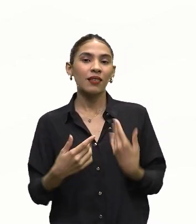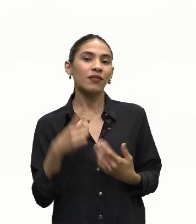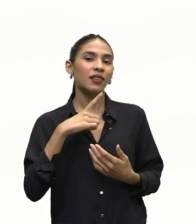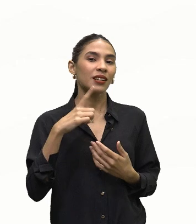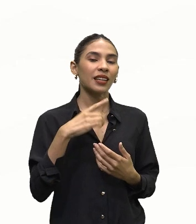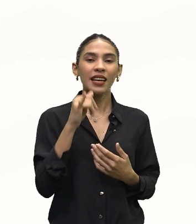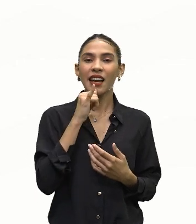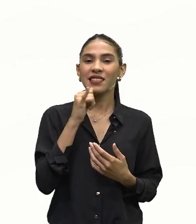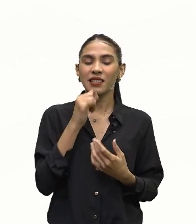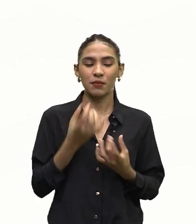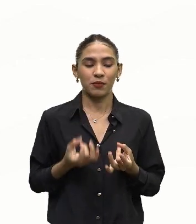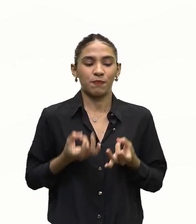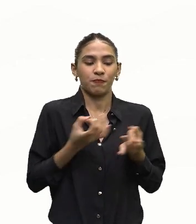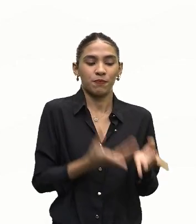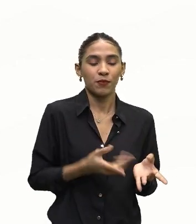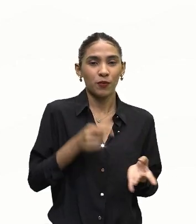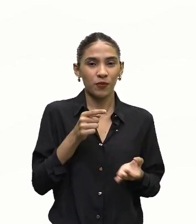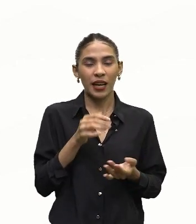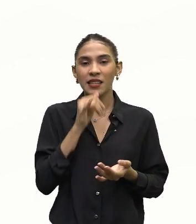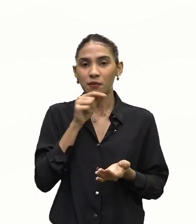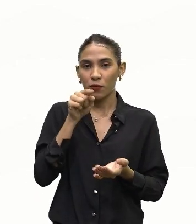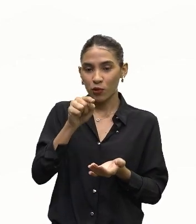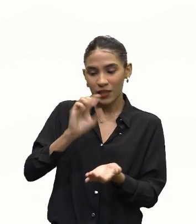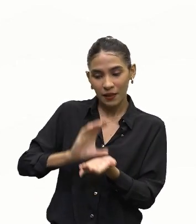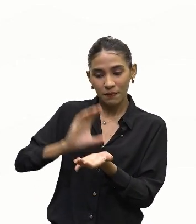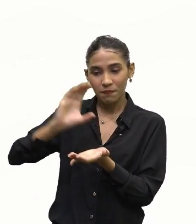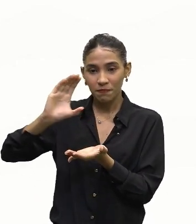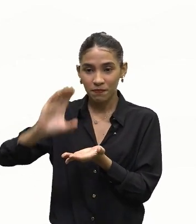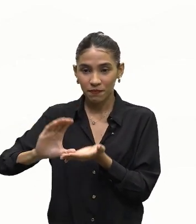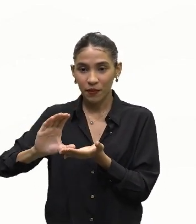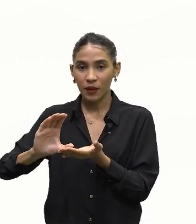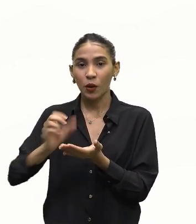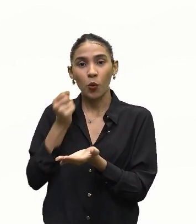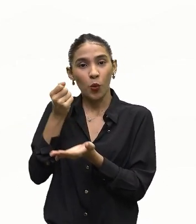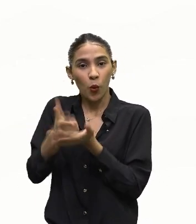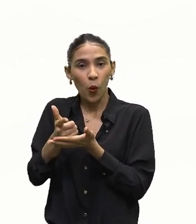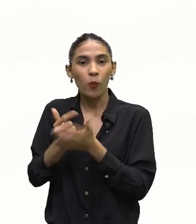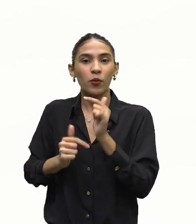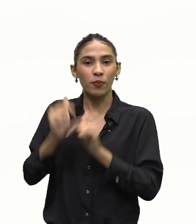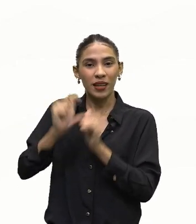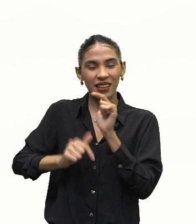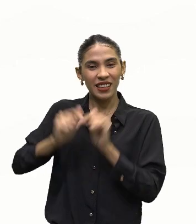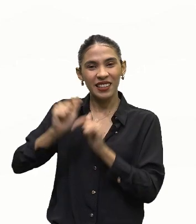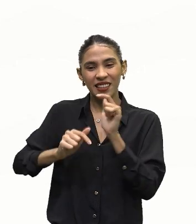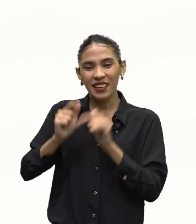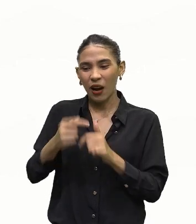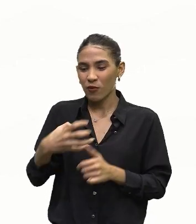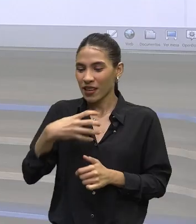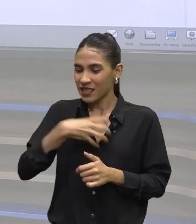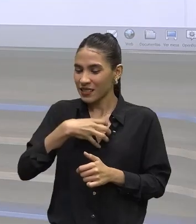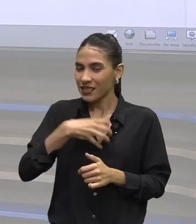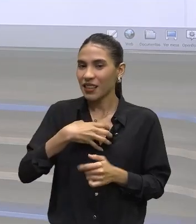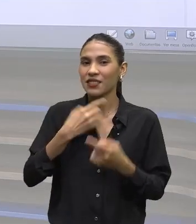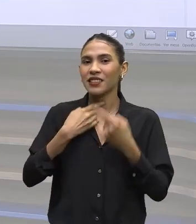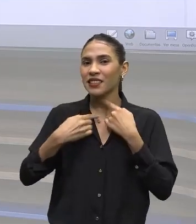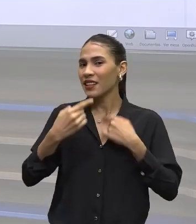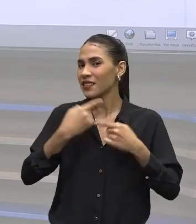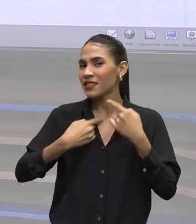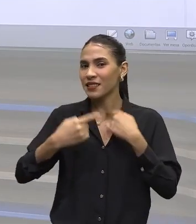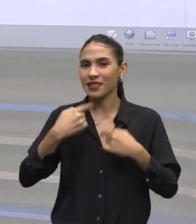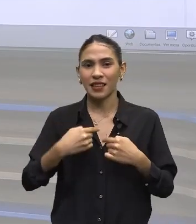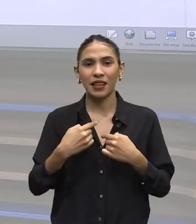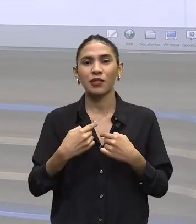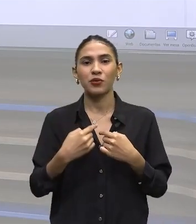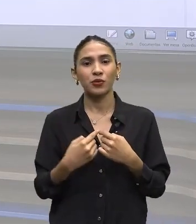né, do desapego. Você investe num ativo, se prende àquele ativo ali, mesmo que ele